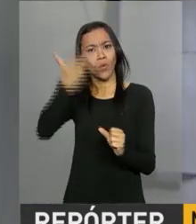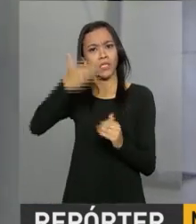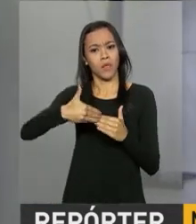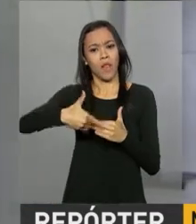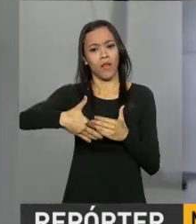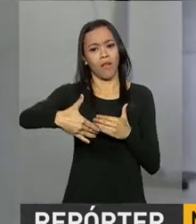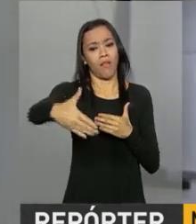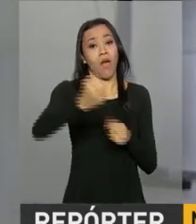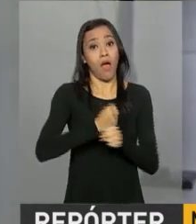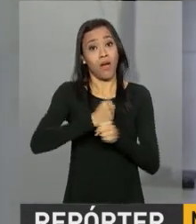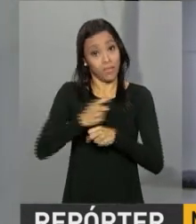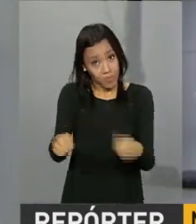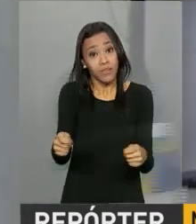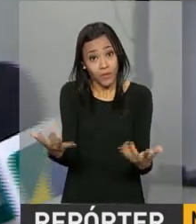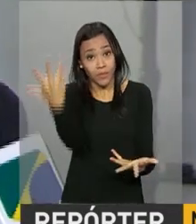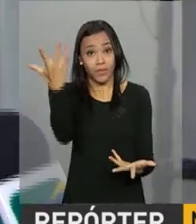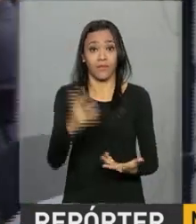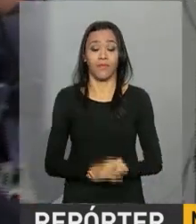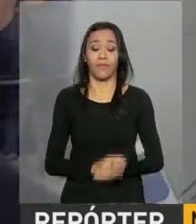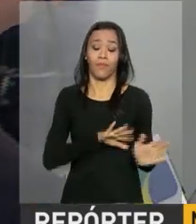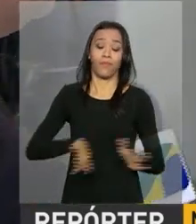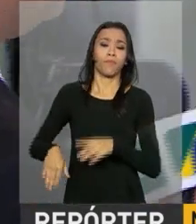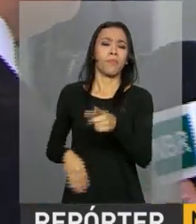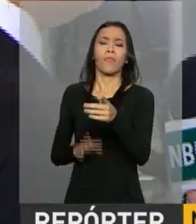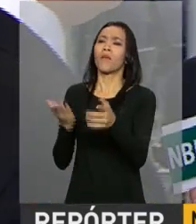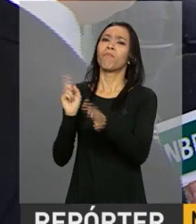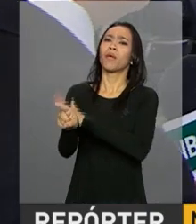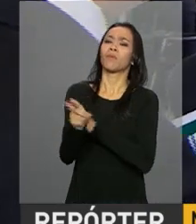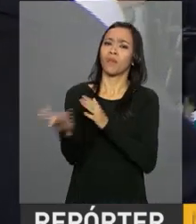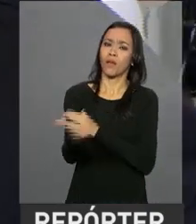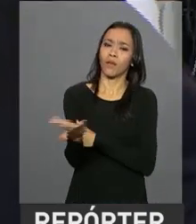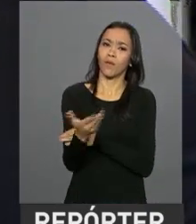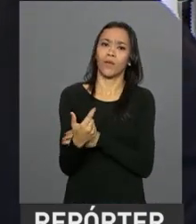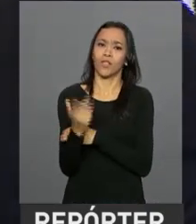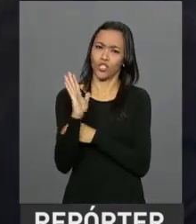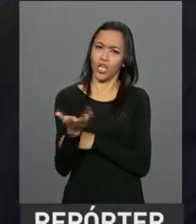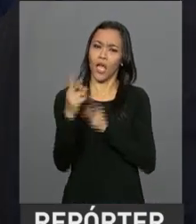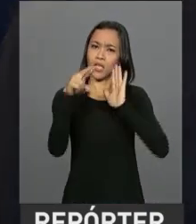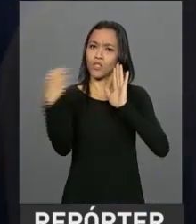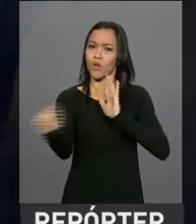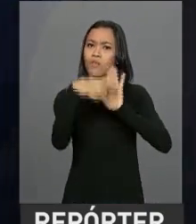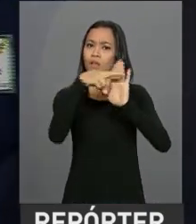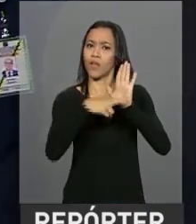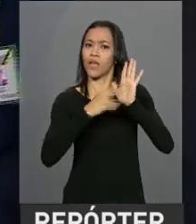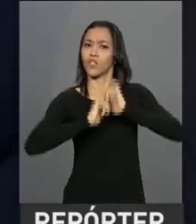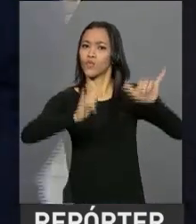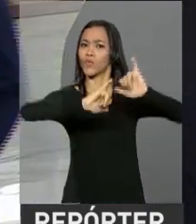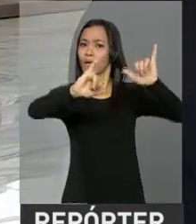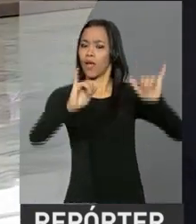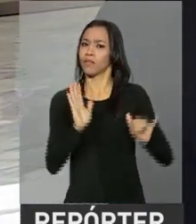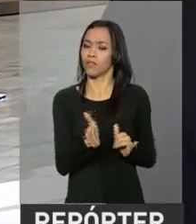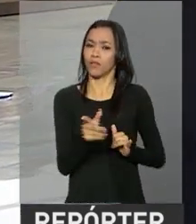próximos anos que são inevitáveis agora depois dessas primeiras medidas que estão sendo Anunci adas e adotadas também Começam a